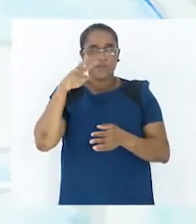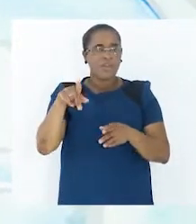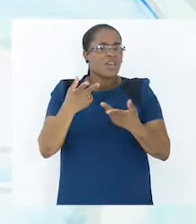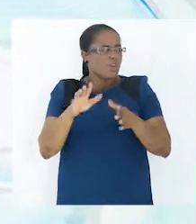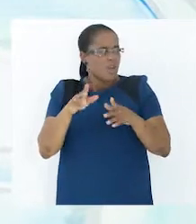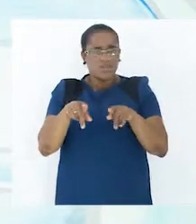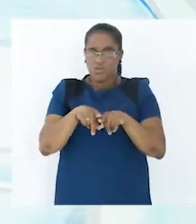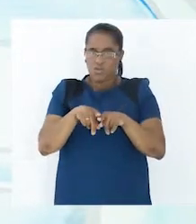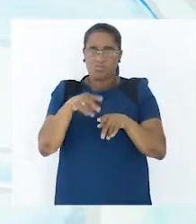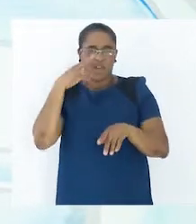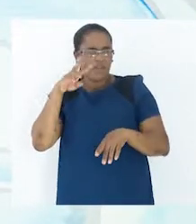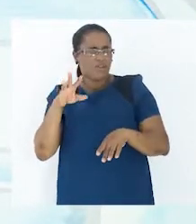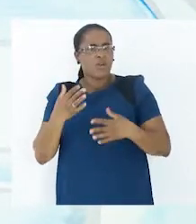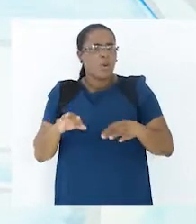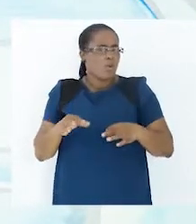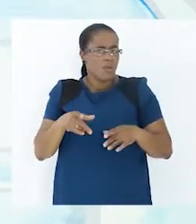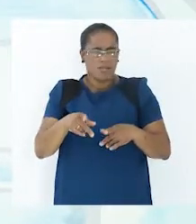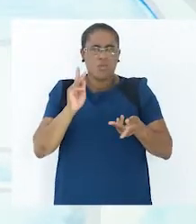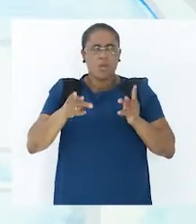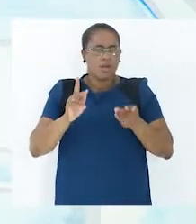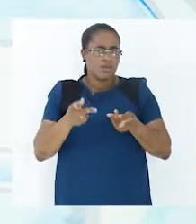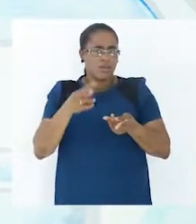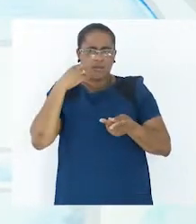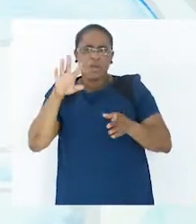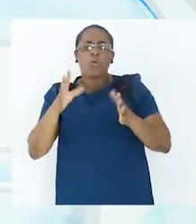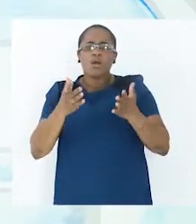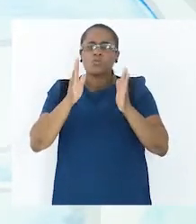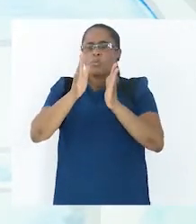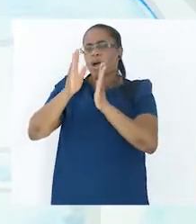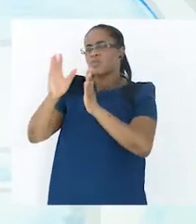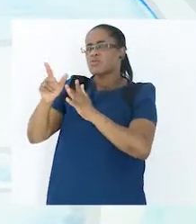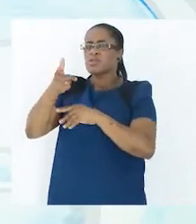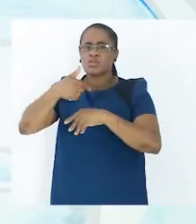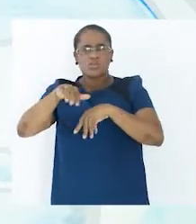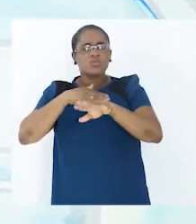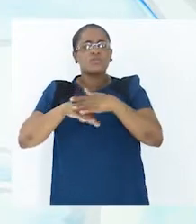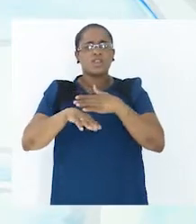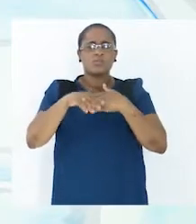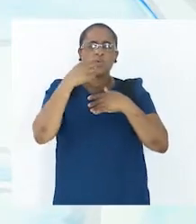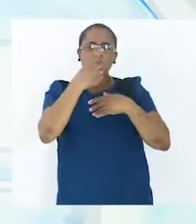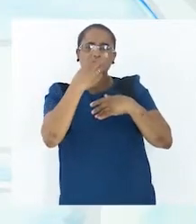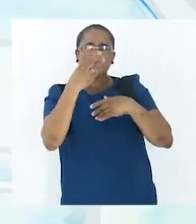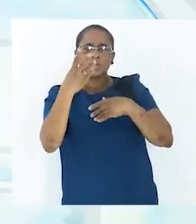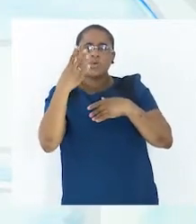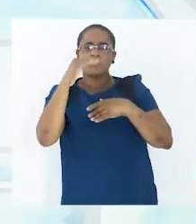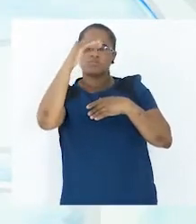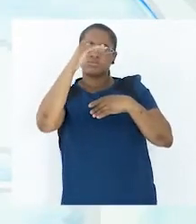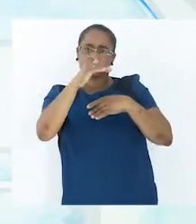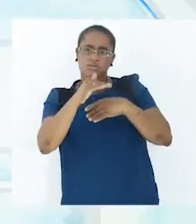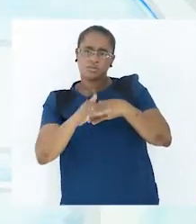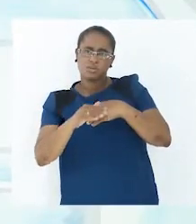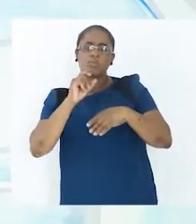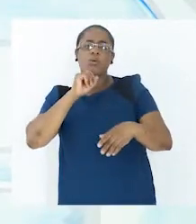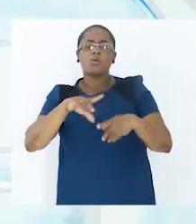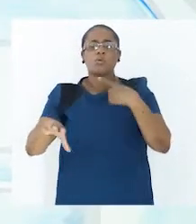método normal, reparem quantos passos é que nós demos. 1, 2, 3, 4 passos para obter